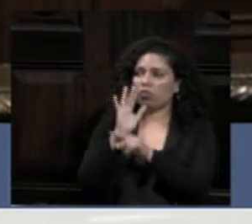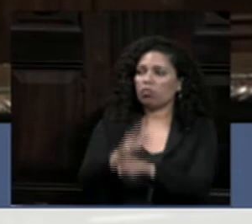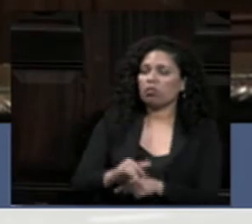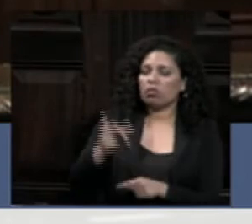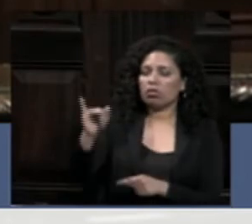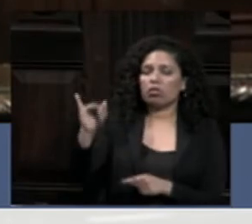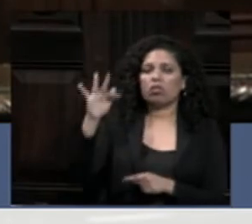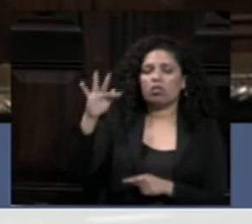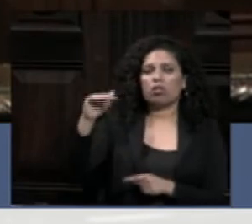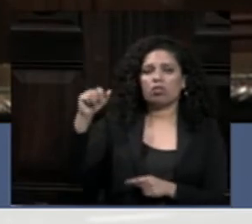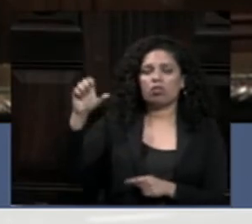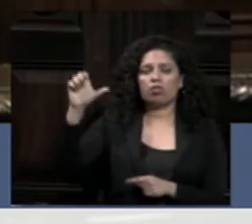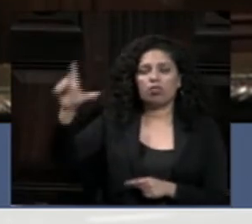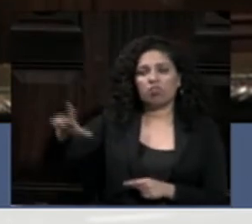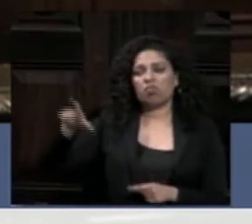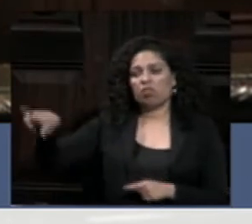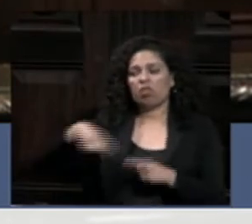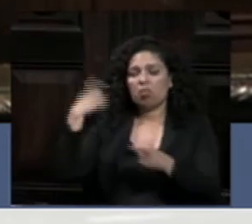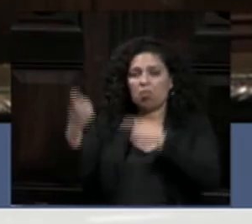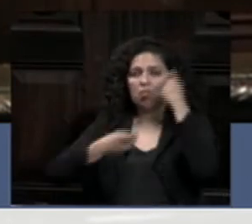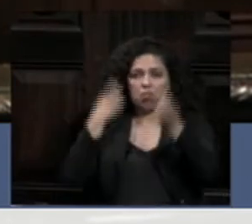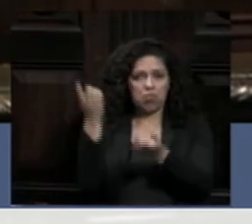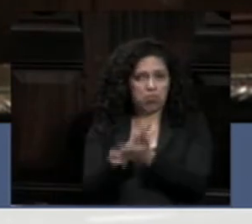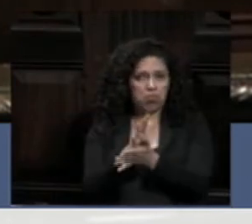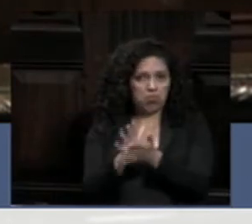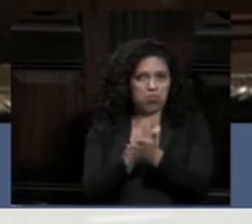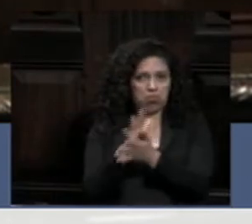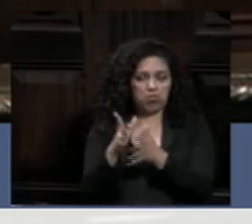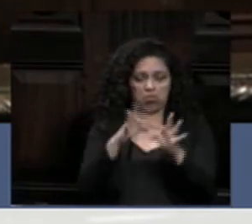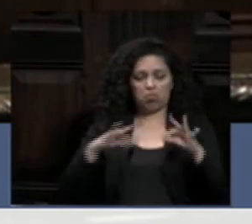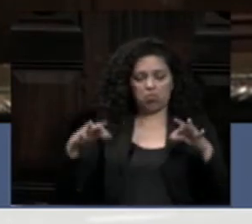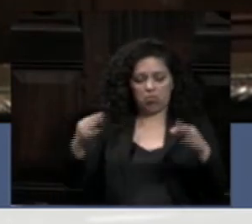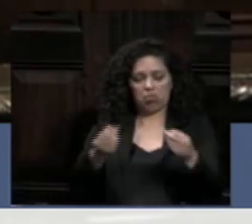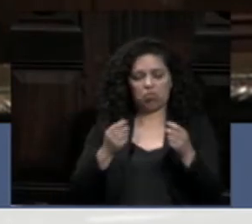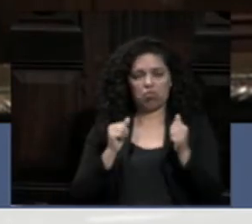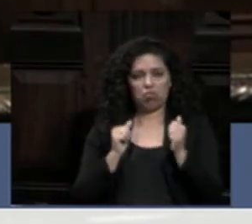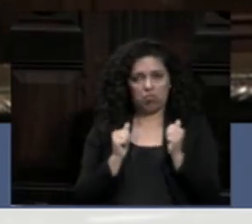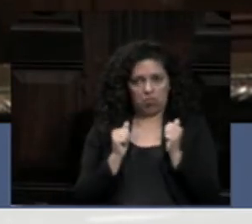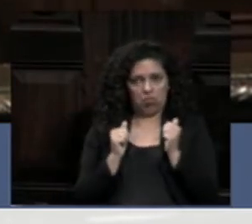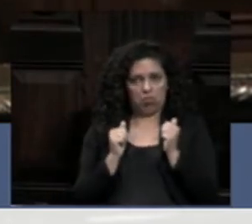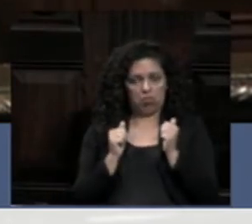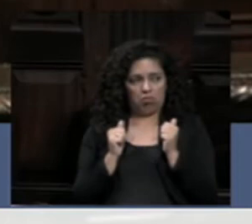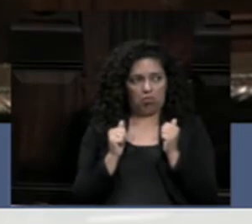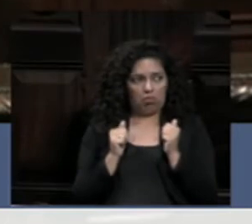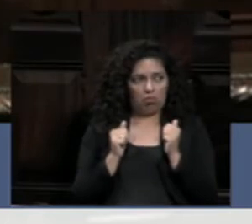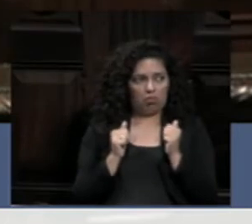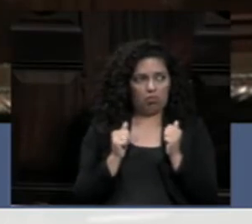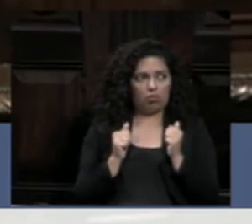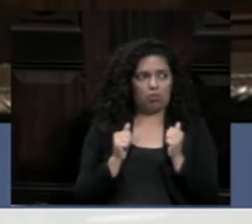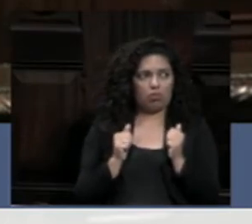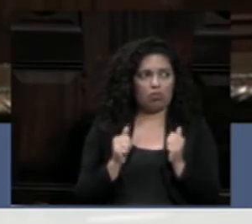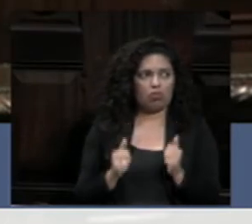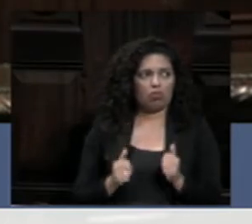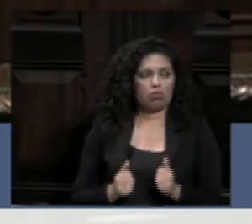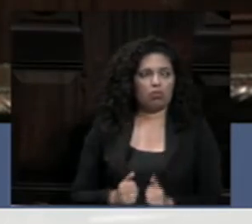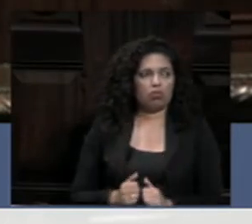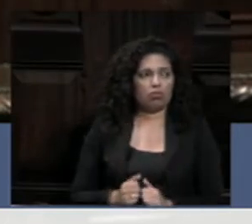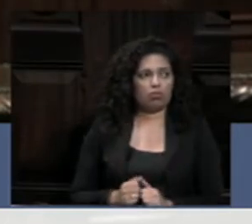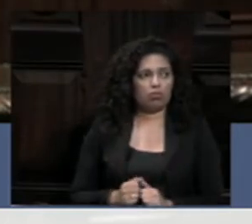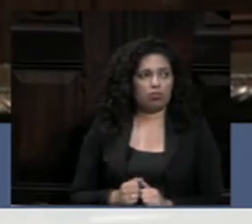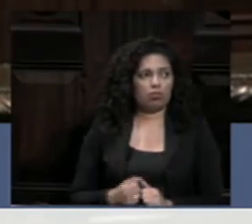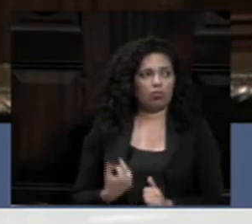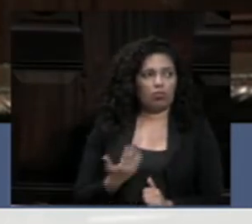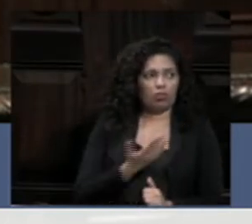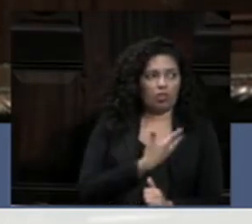Janeiro, mas que não traz recursos e que a dívida do Rio continua rolando, que a dívida do Rio permanece. Nada. O